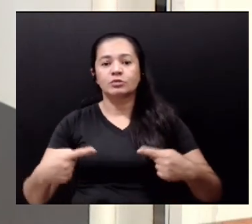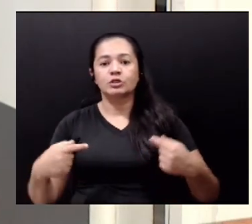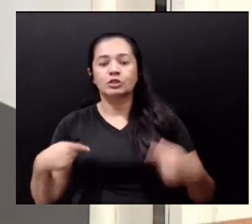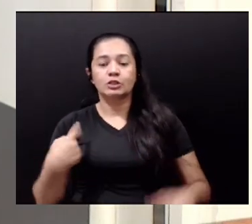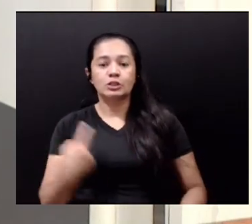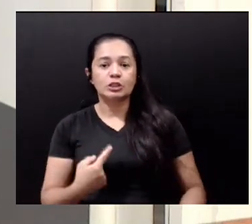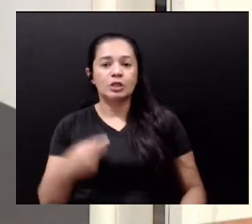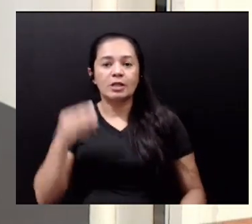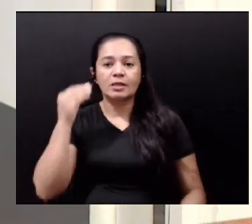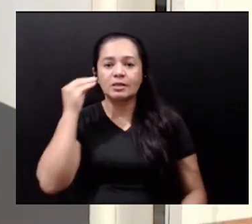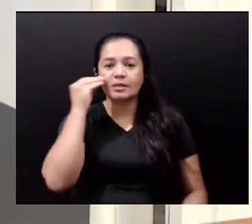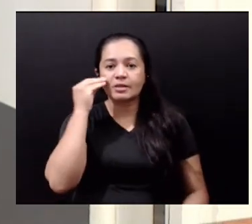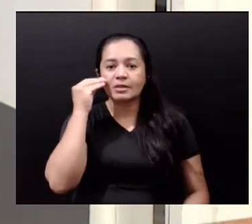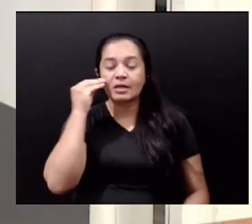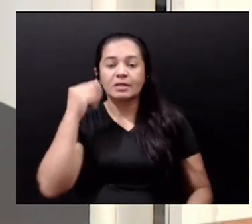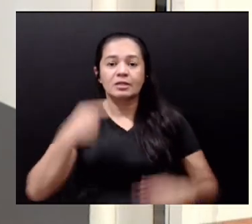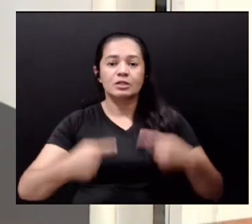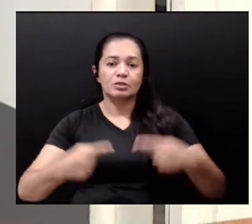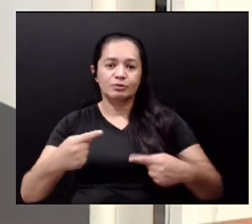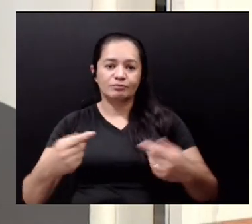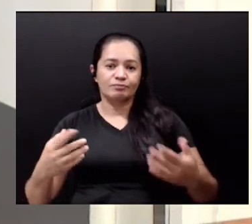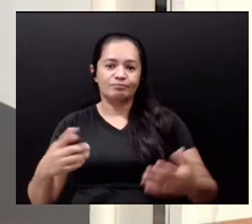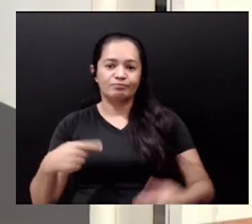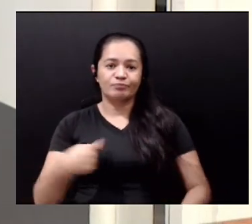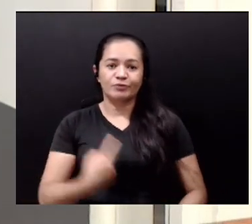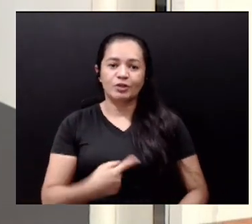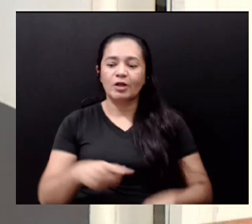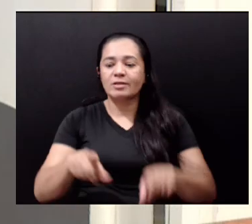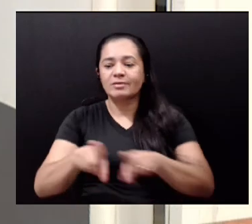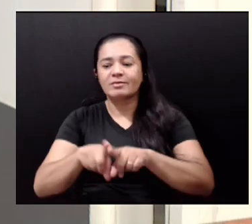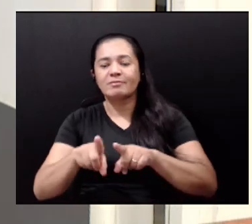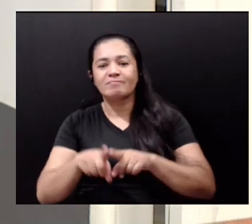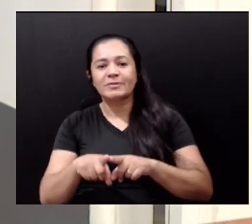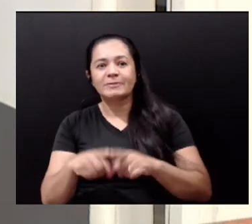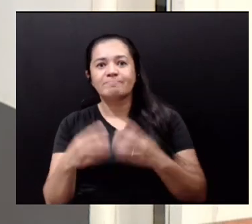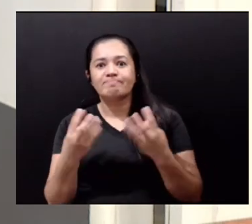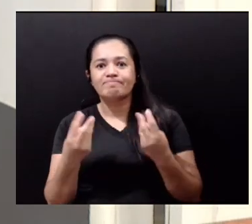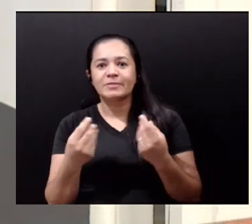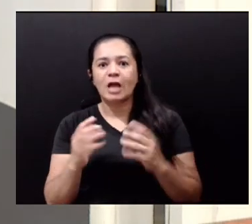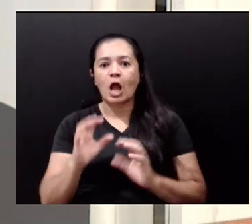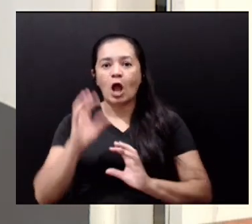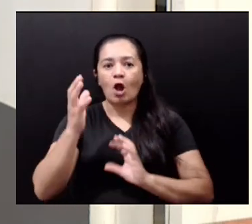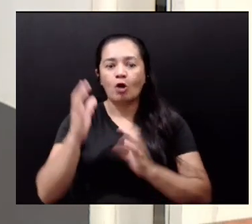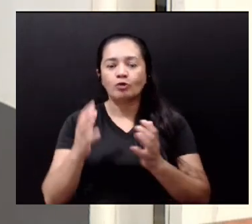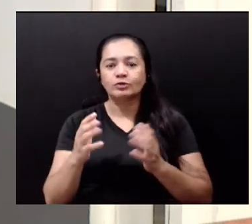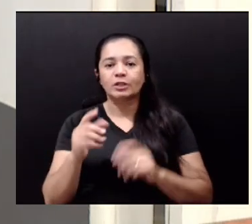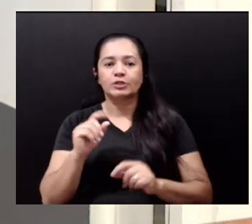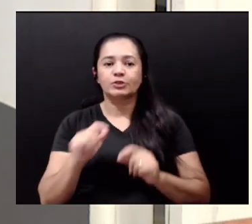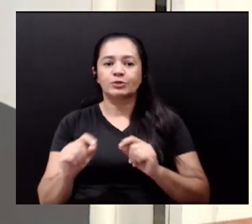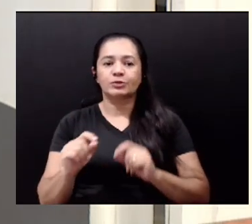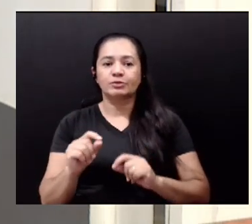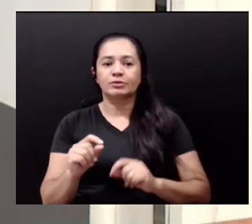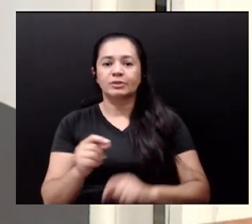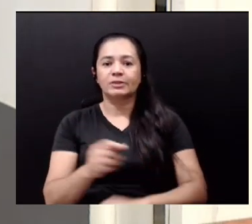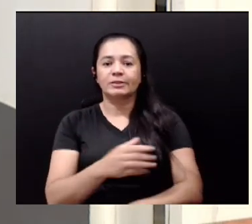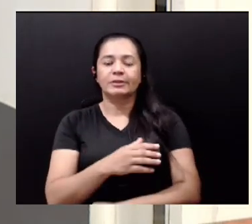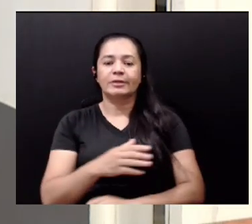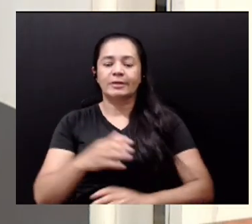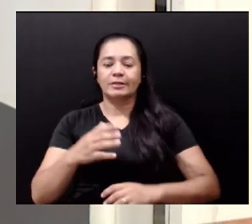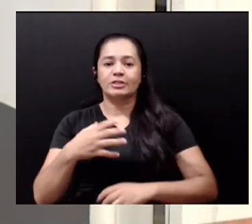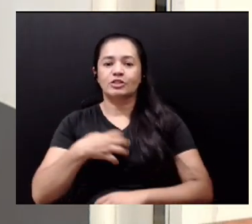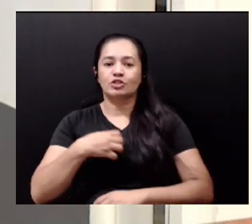discuti-las, né, a gente também enfrenta essa onda, né, conservadora que nos silencia. Então, na época do meu doutorado,